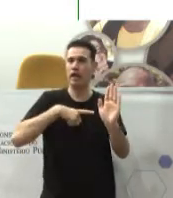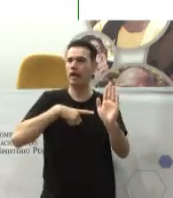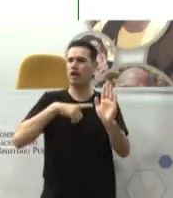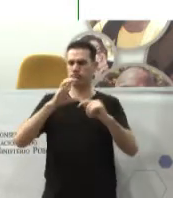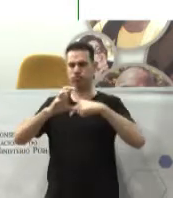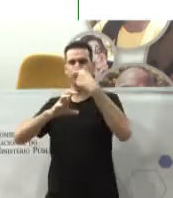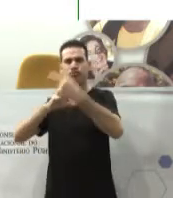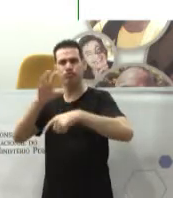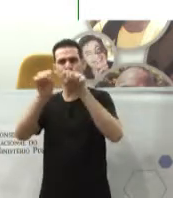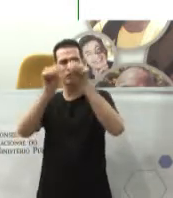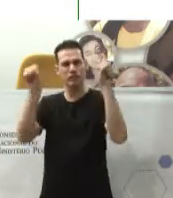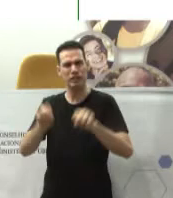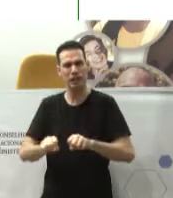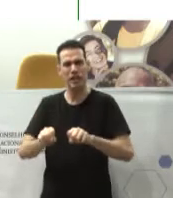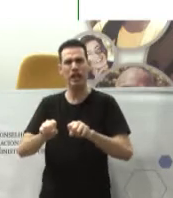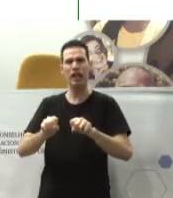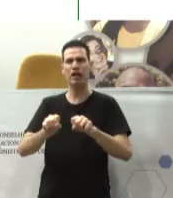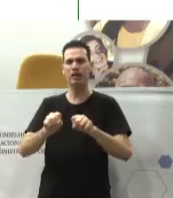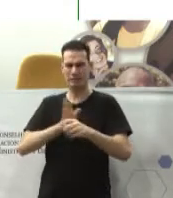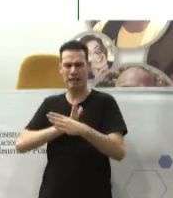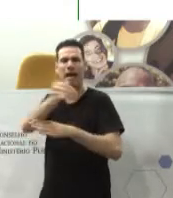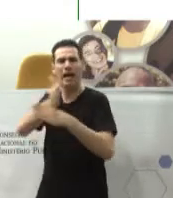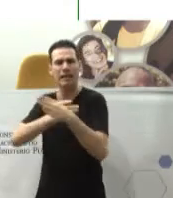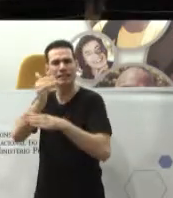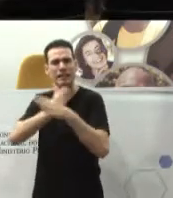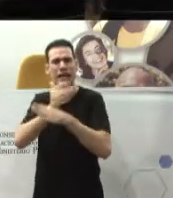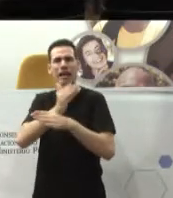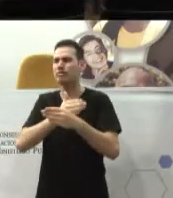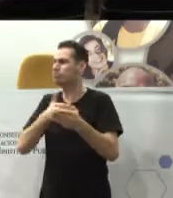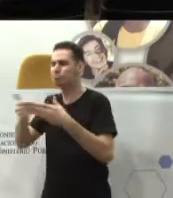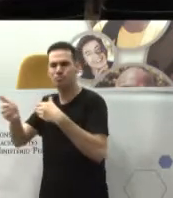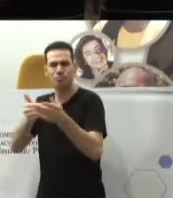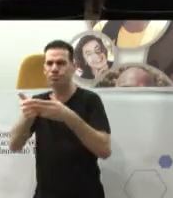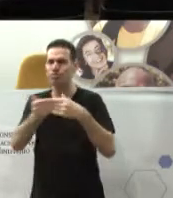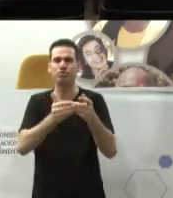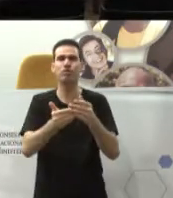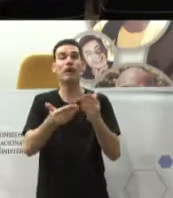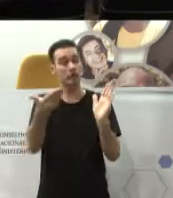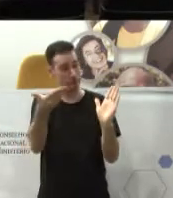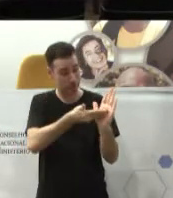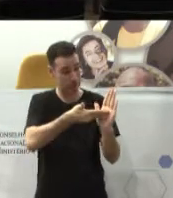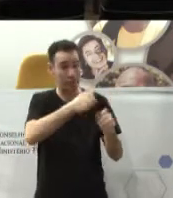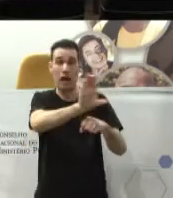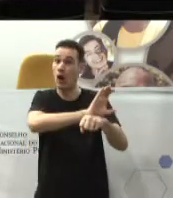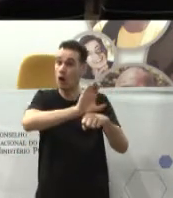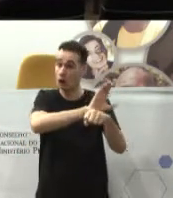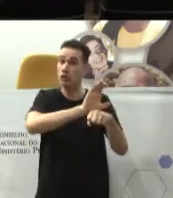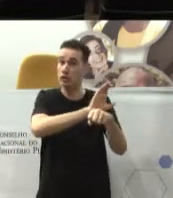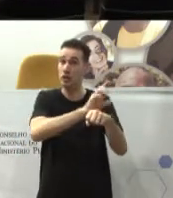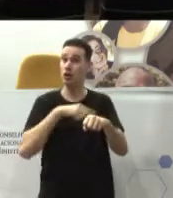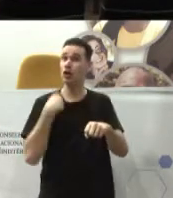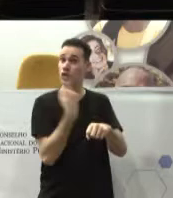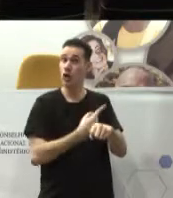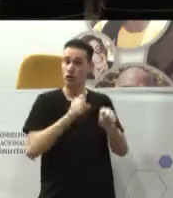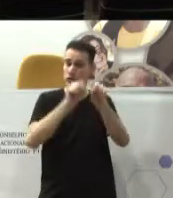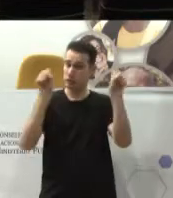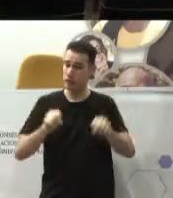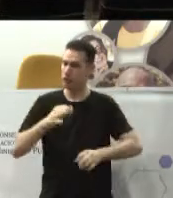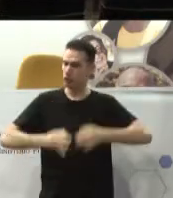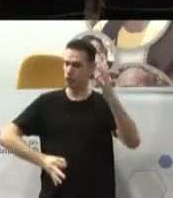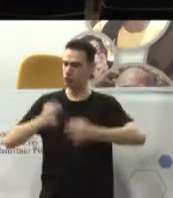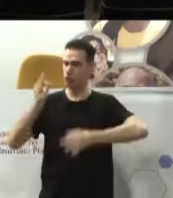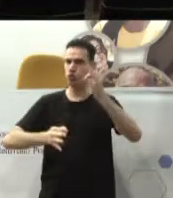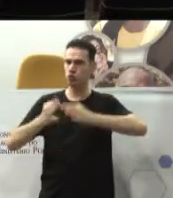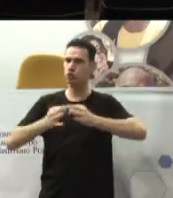na Constituição, acesso integral está na Constituição. Então, nós do sistema de justiça vemos a questão sob esse